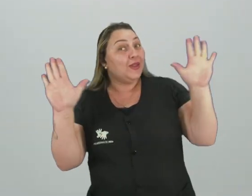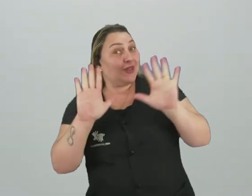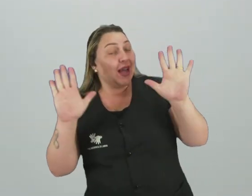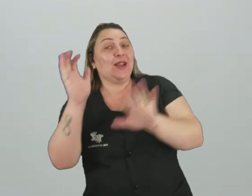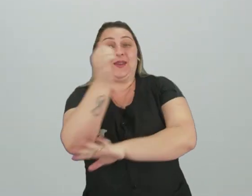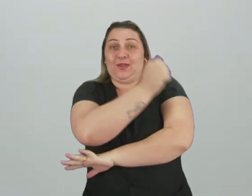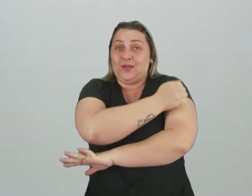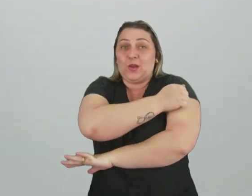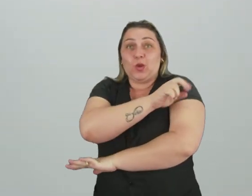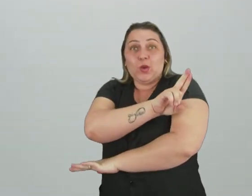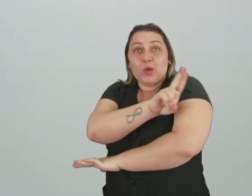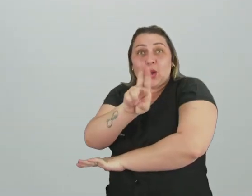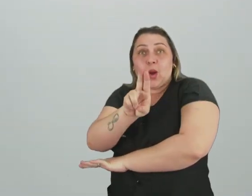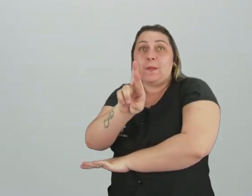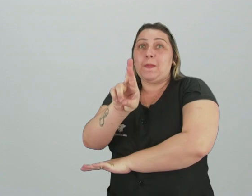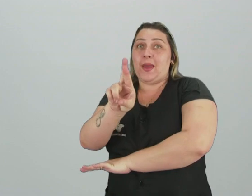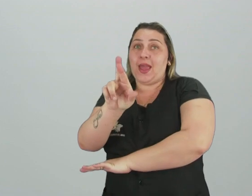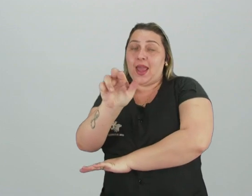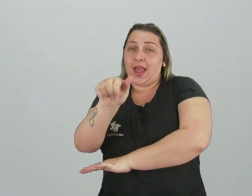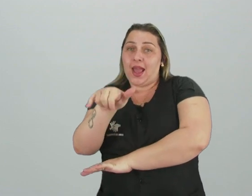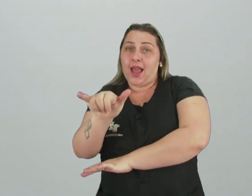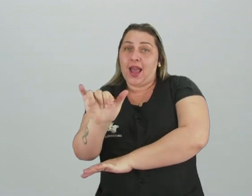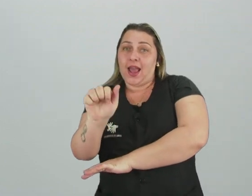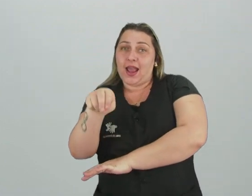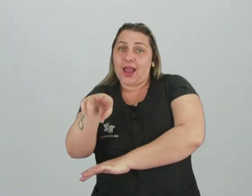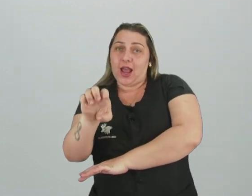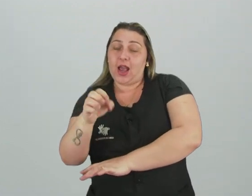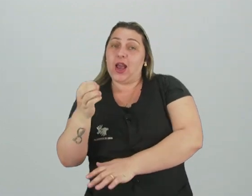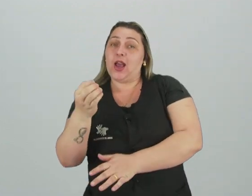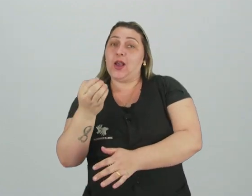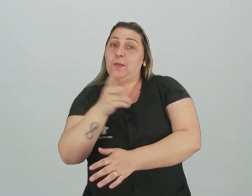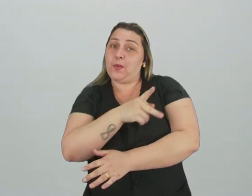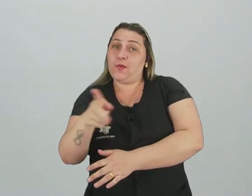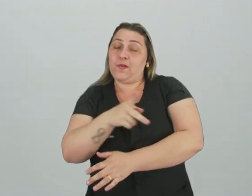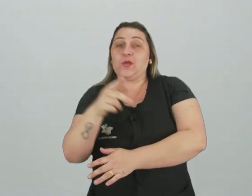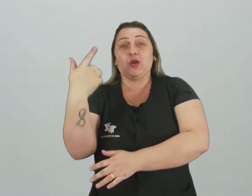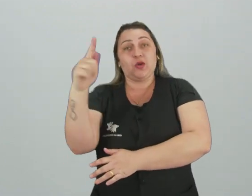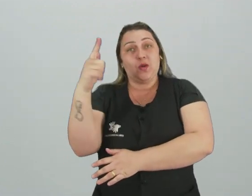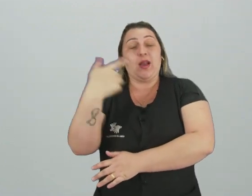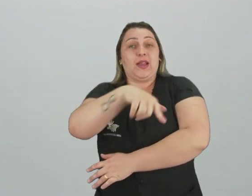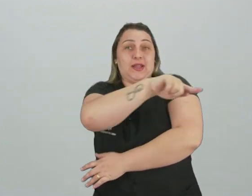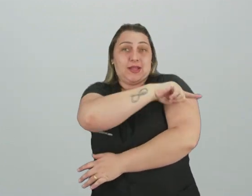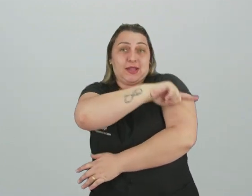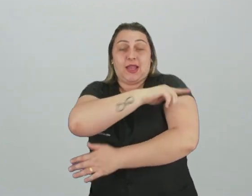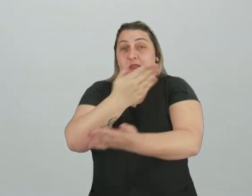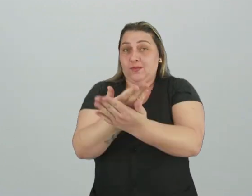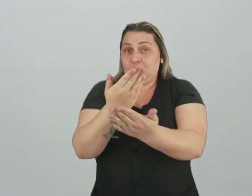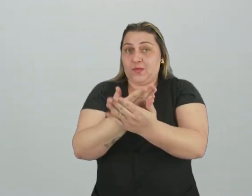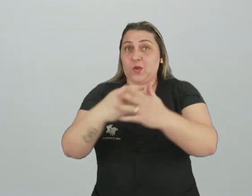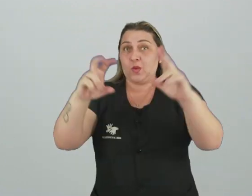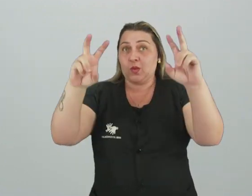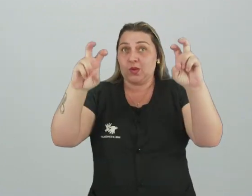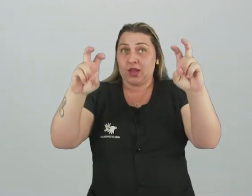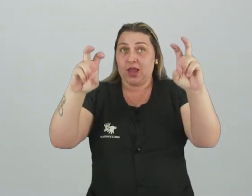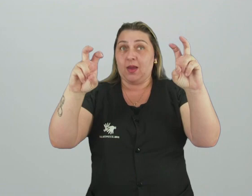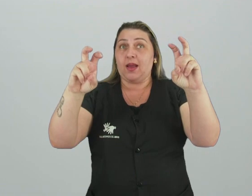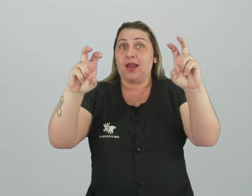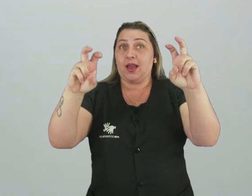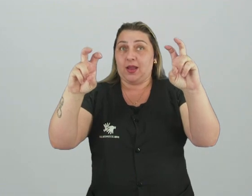Olá, alunos! Meu nome é Rayane, eu sou professora de Geografia e essa aula é direcionada aos alunos do 7º ano. O tema da nossa aula